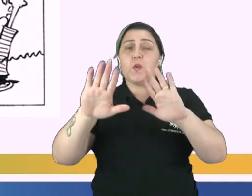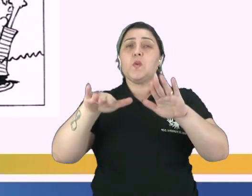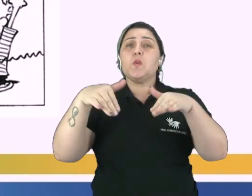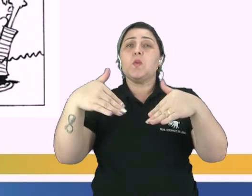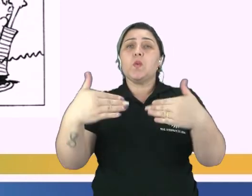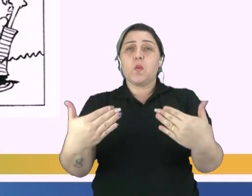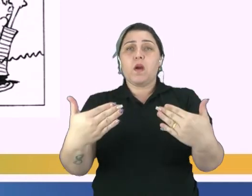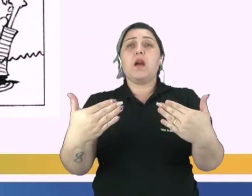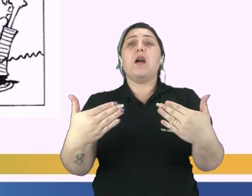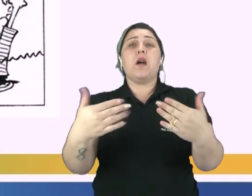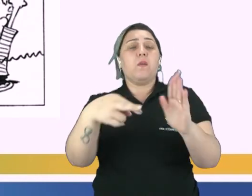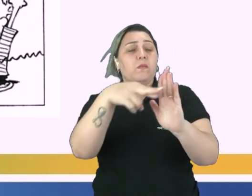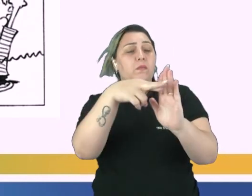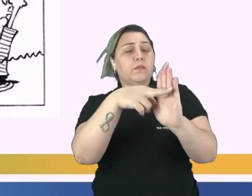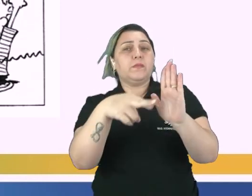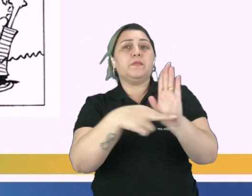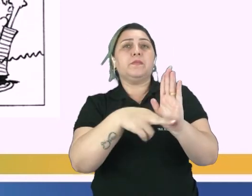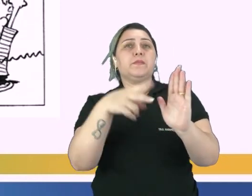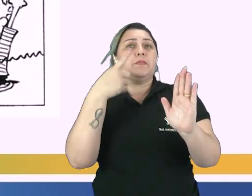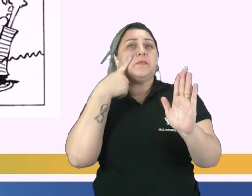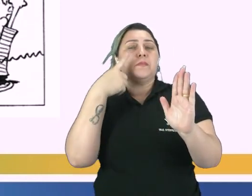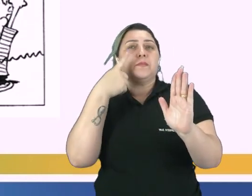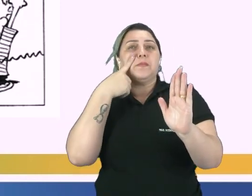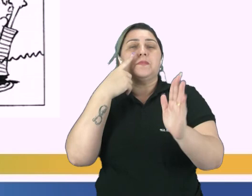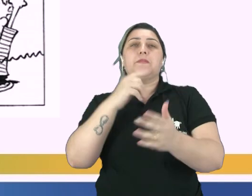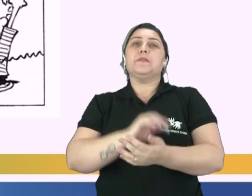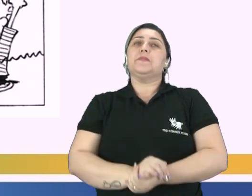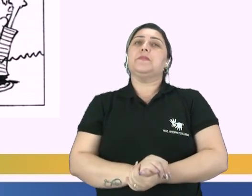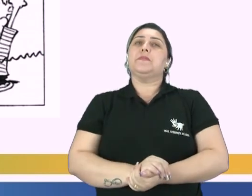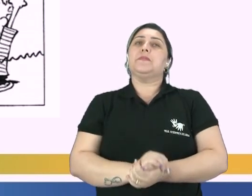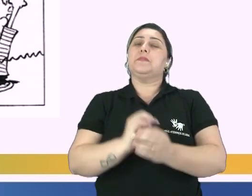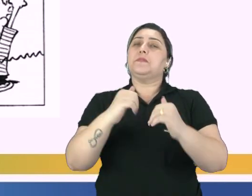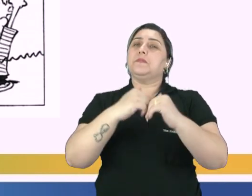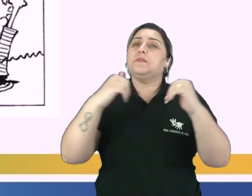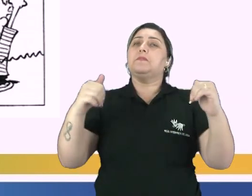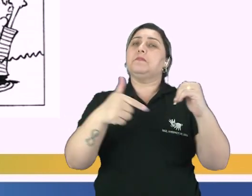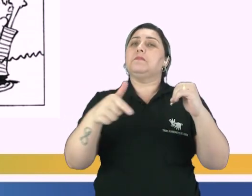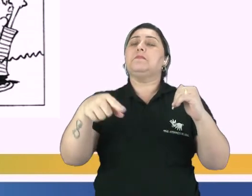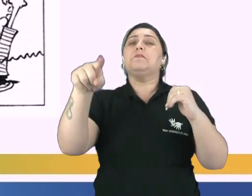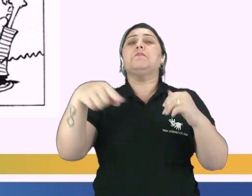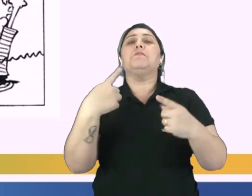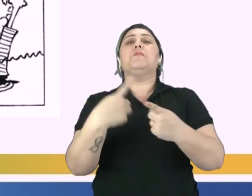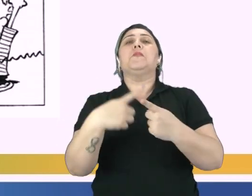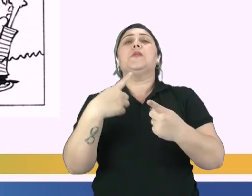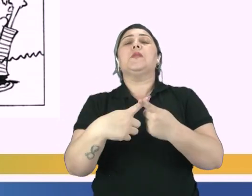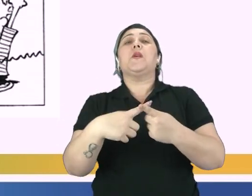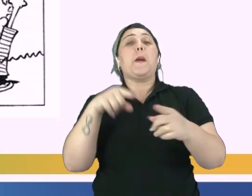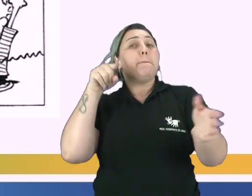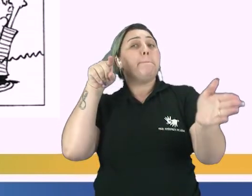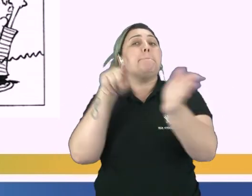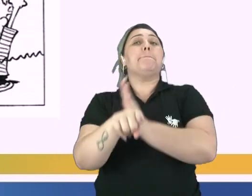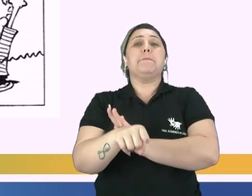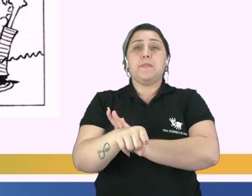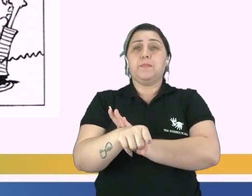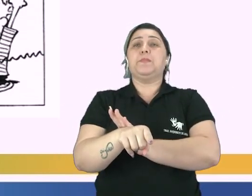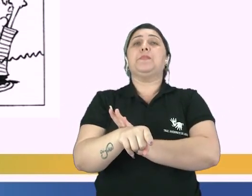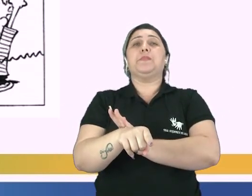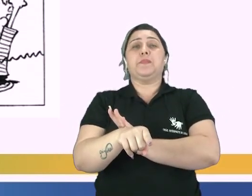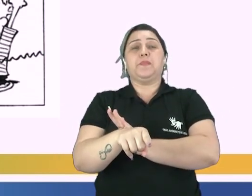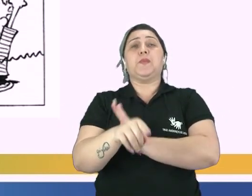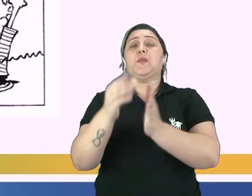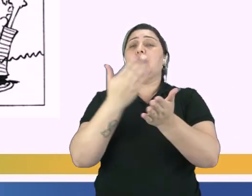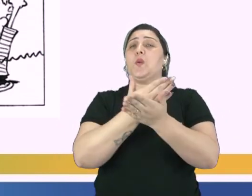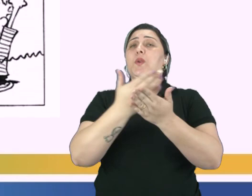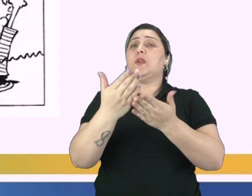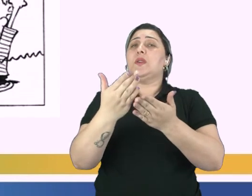motivo? Qual a regra? Vejam que é separada e sem acento porque se trata de uma pergunta e está no início